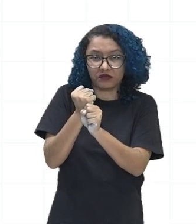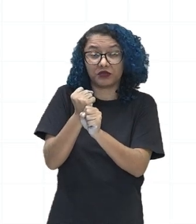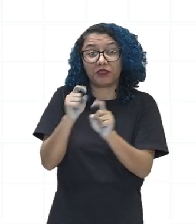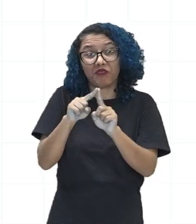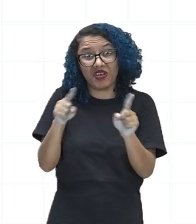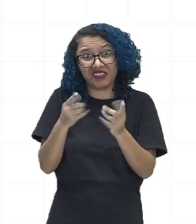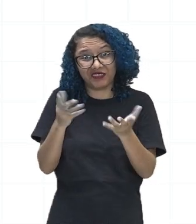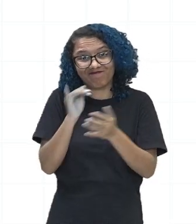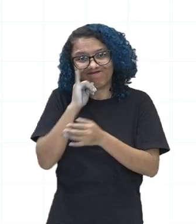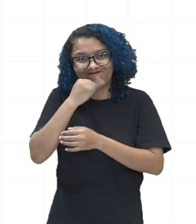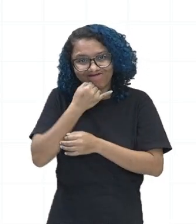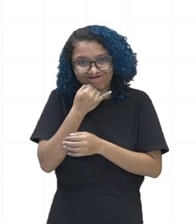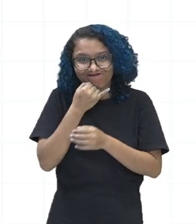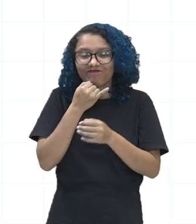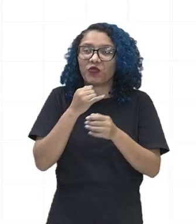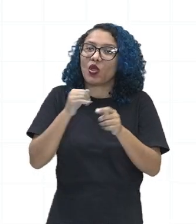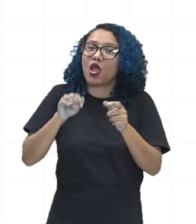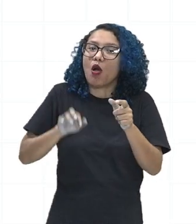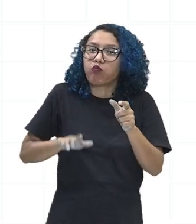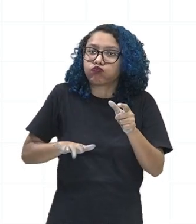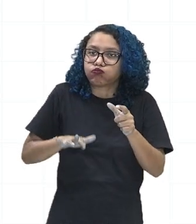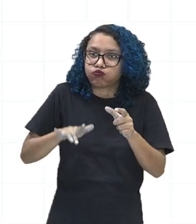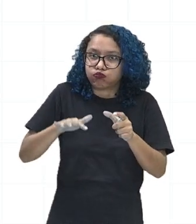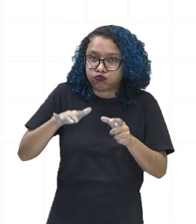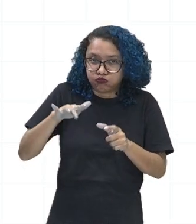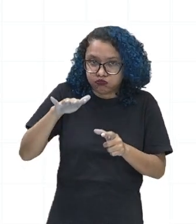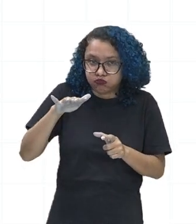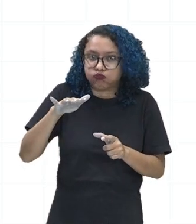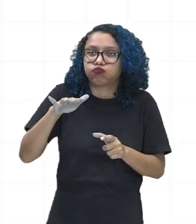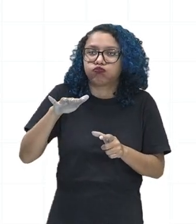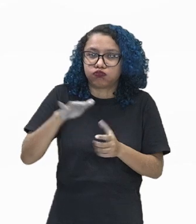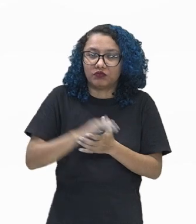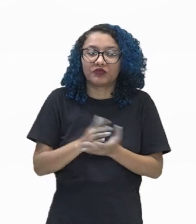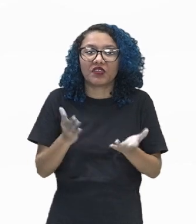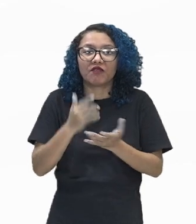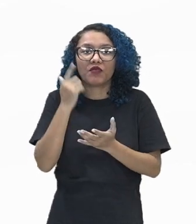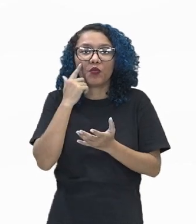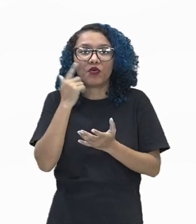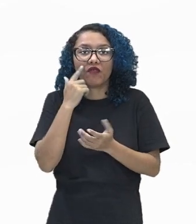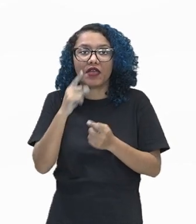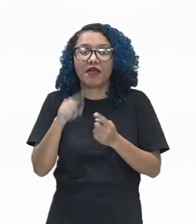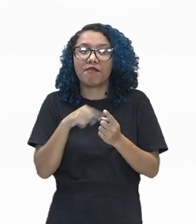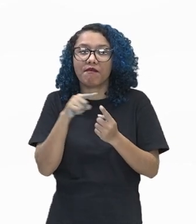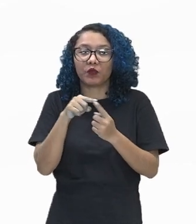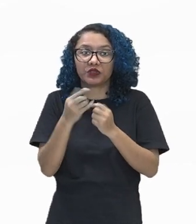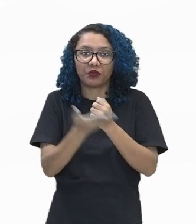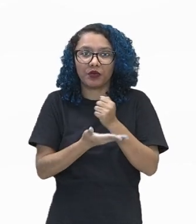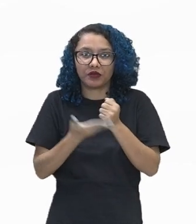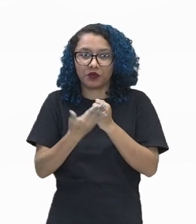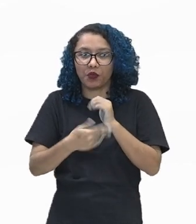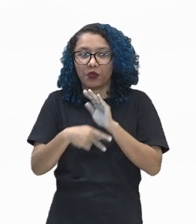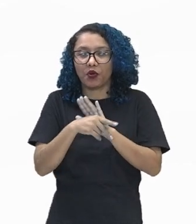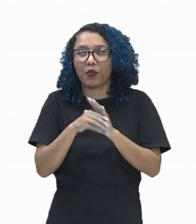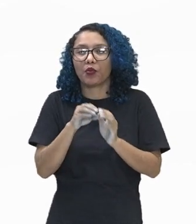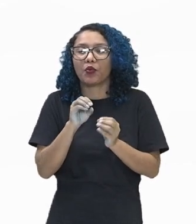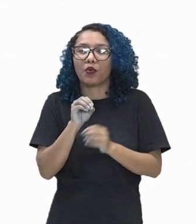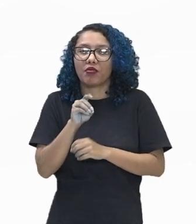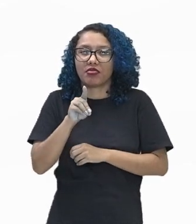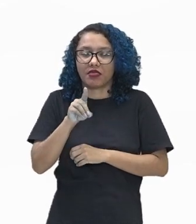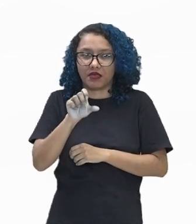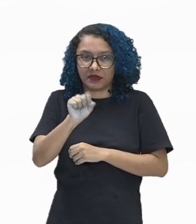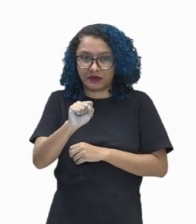sumindo. Vamos agora ver as metas da ODS 13, dê uma olhada. Então, as metas da